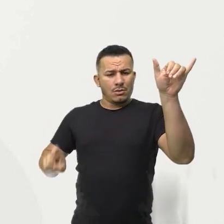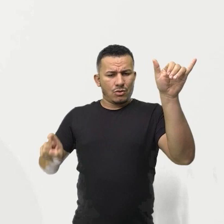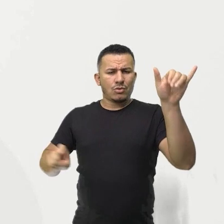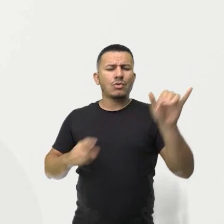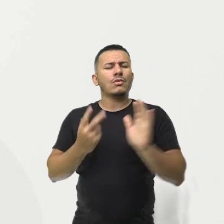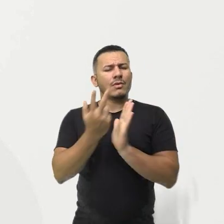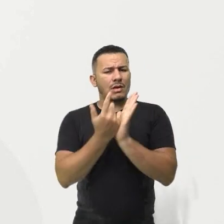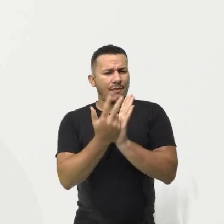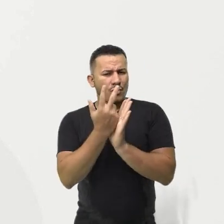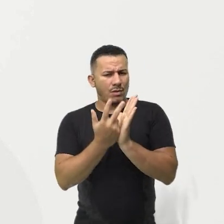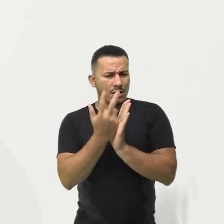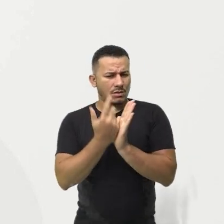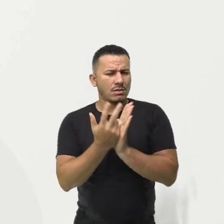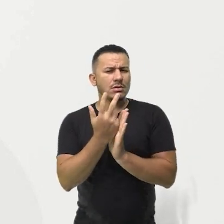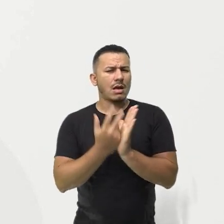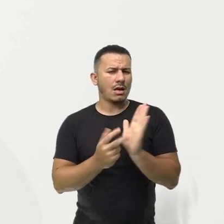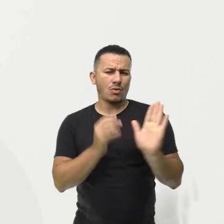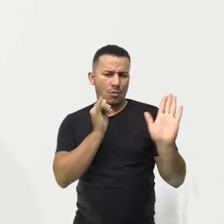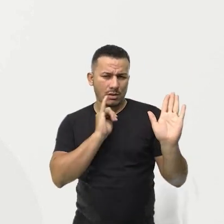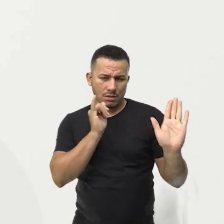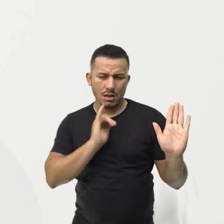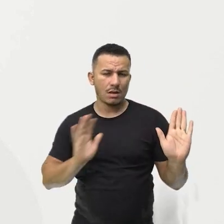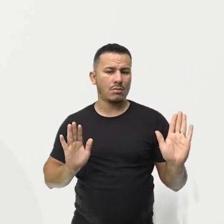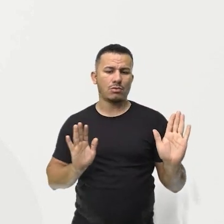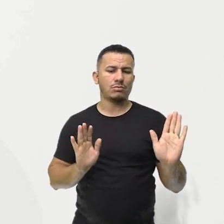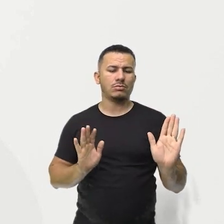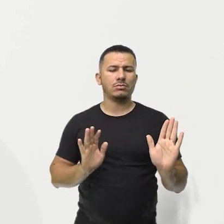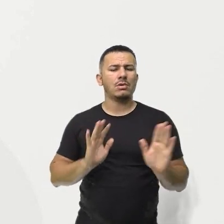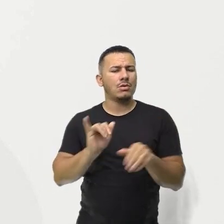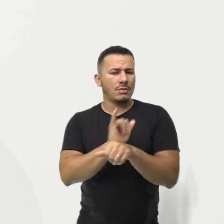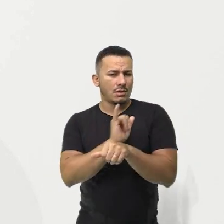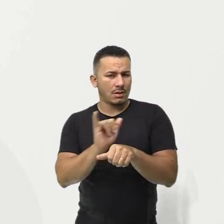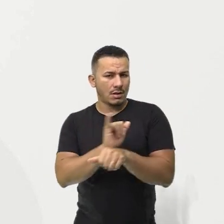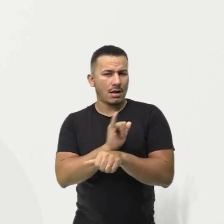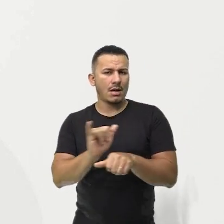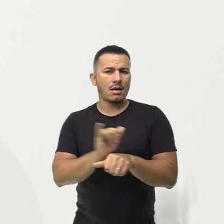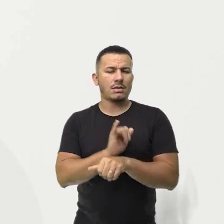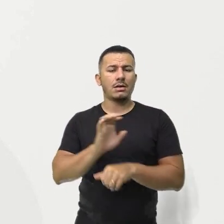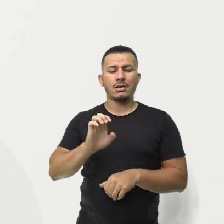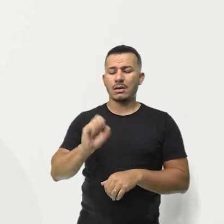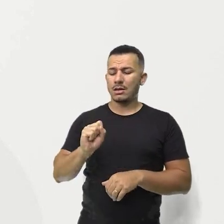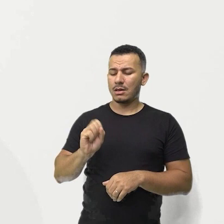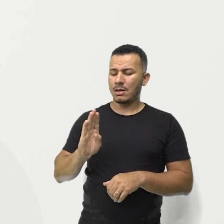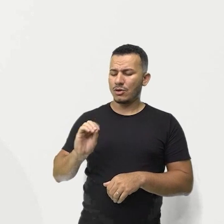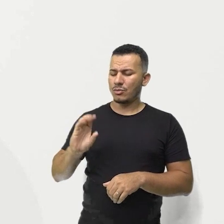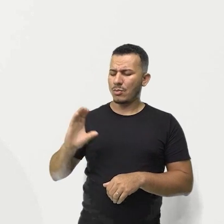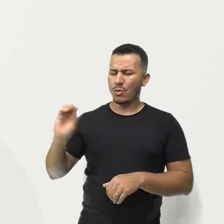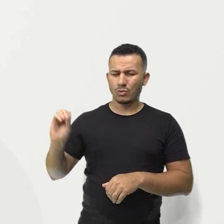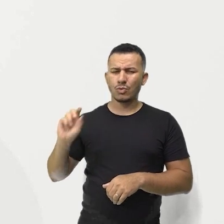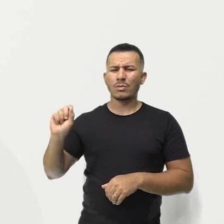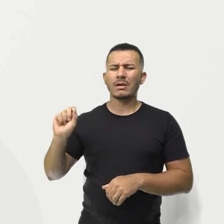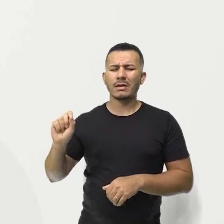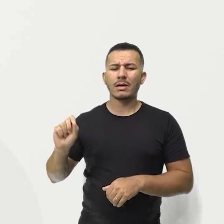obedecer aqui a nossa reta numerada, tá bom? Então, o professor vai fazer aqui um esboço dessa